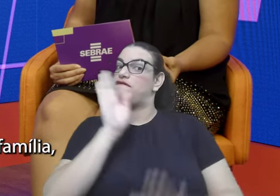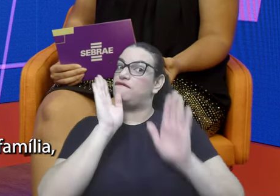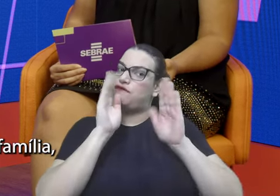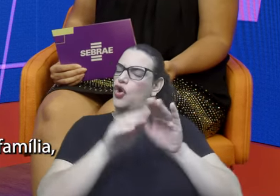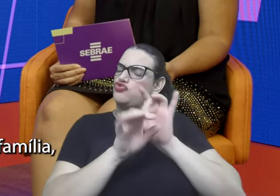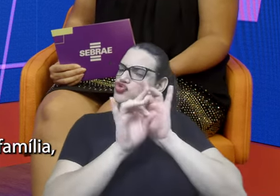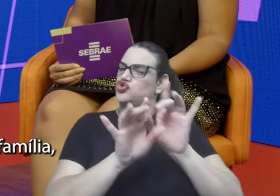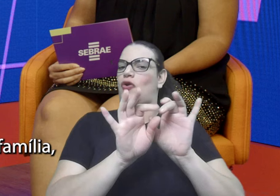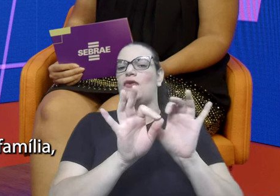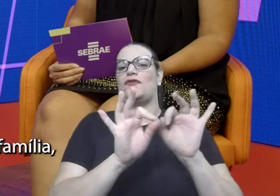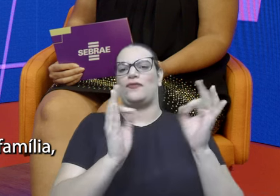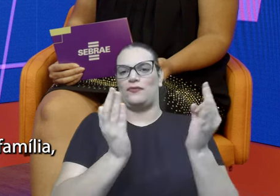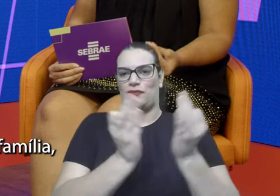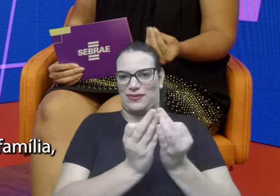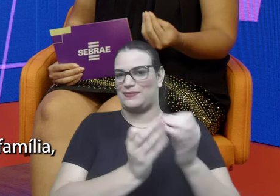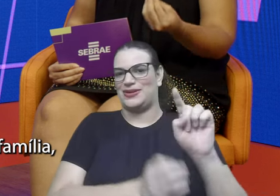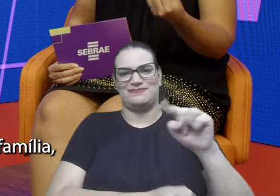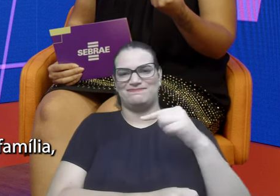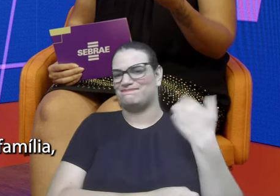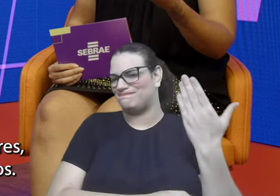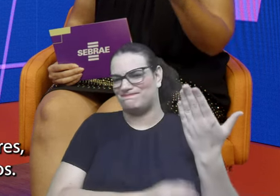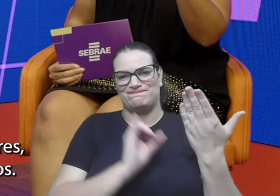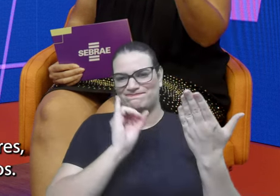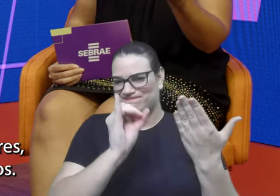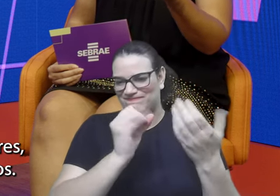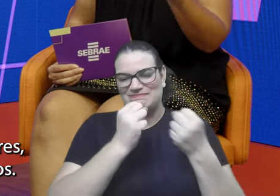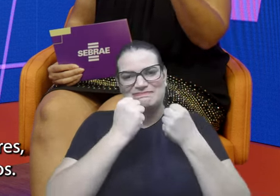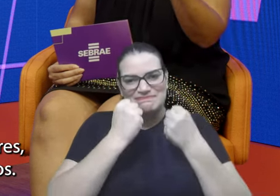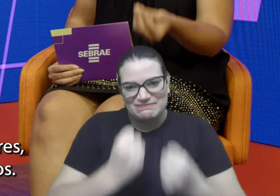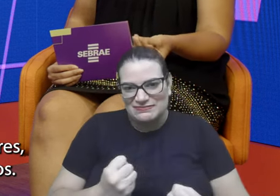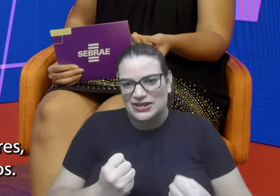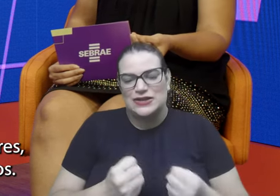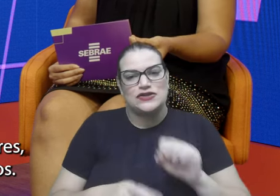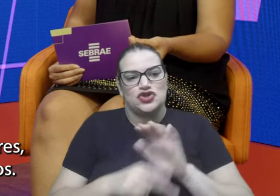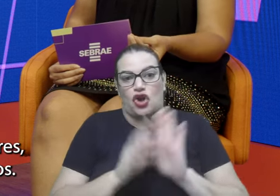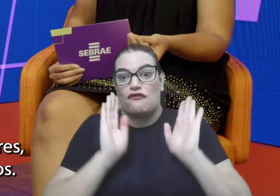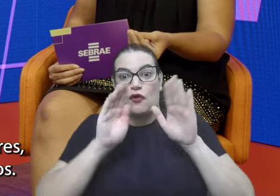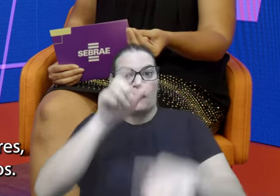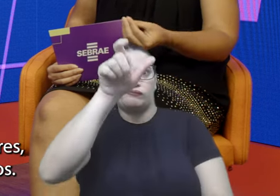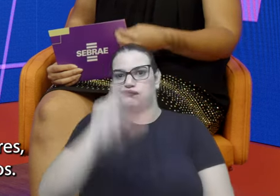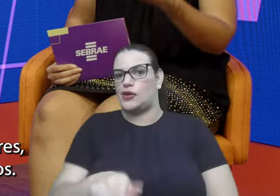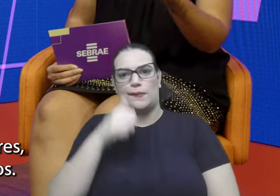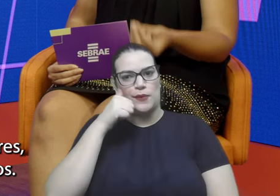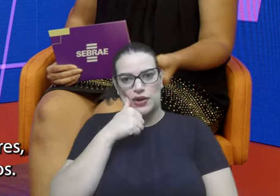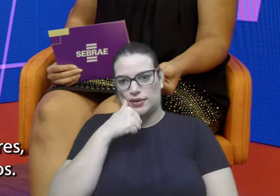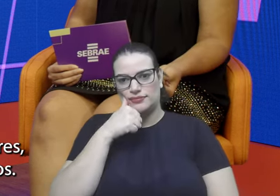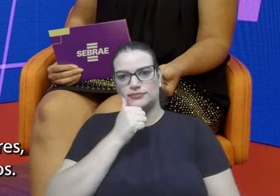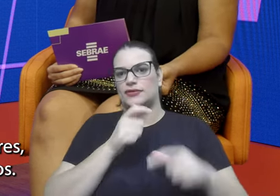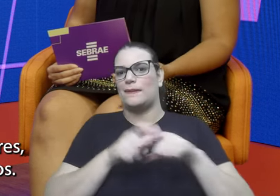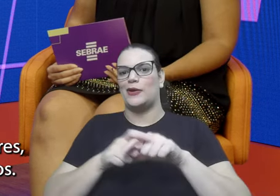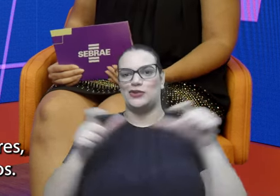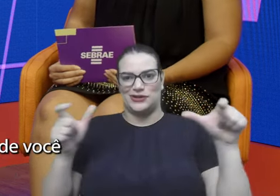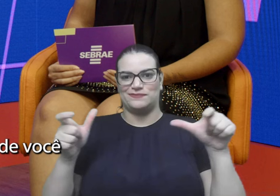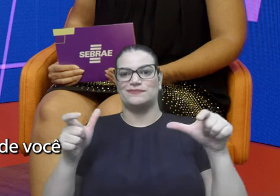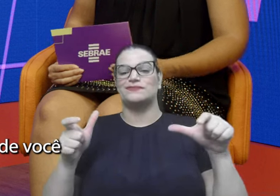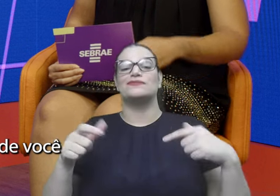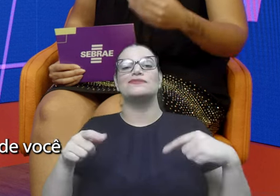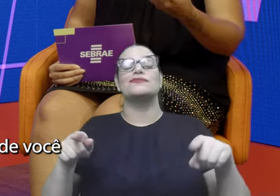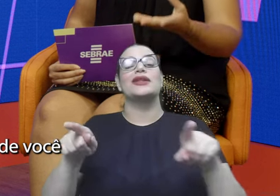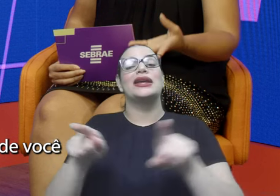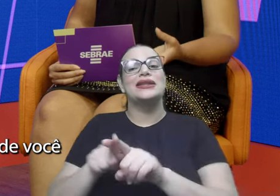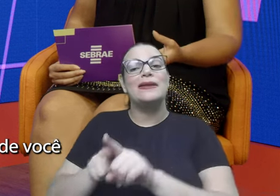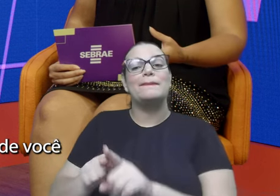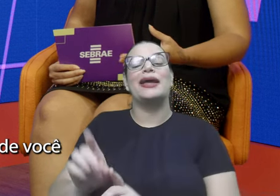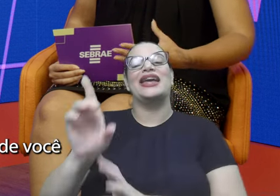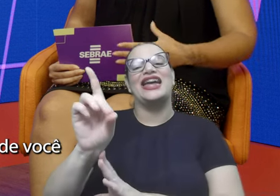concentrado na família porque senão isso recai só sobre as mulheres na grande maioria dos casos e também a